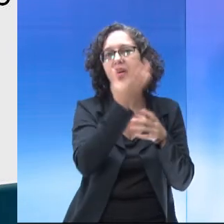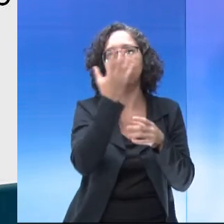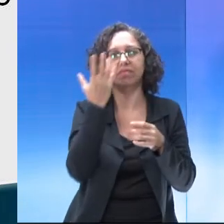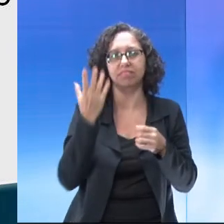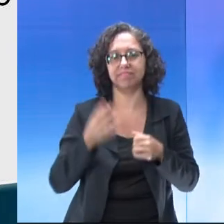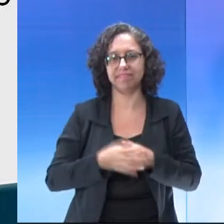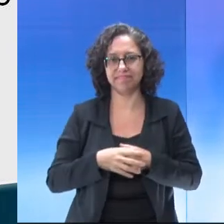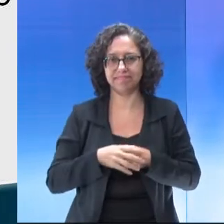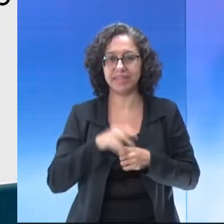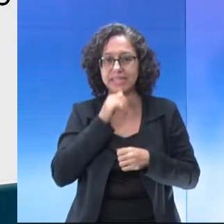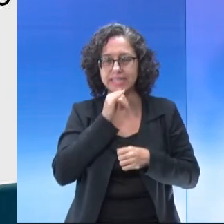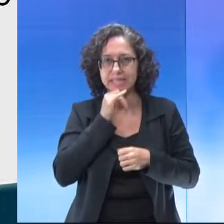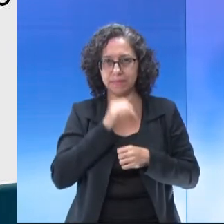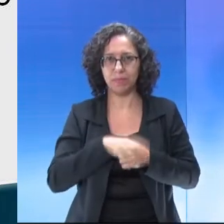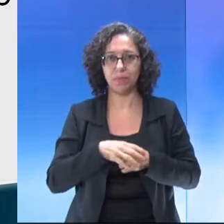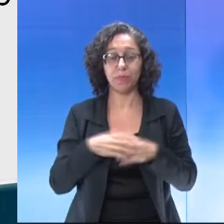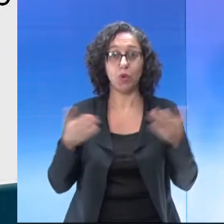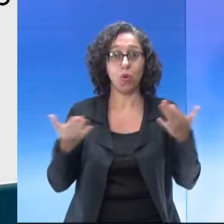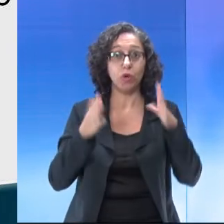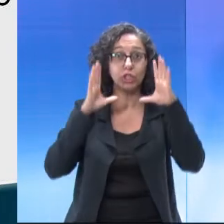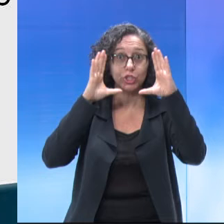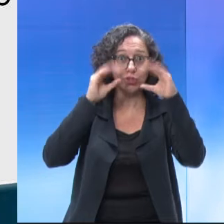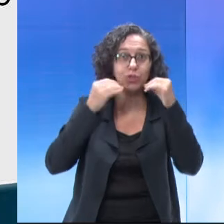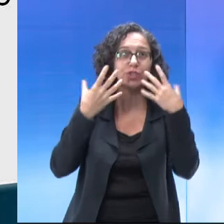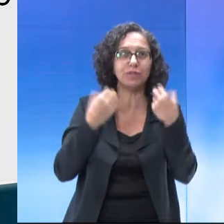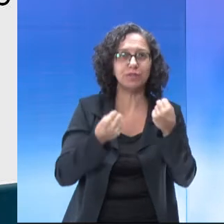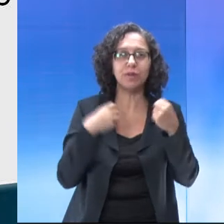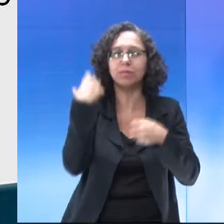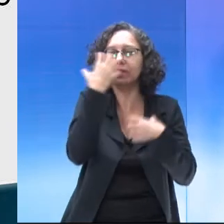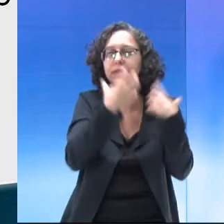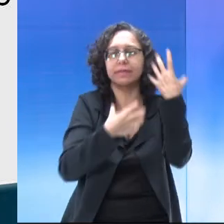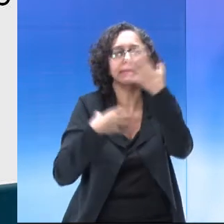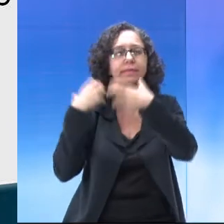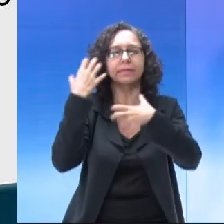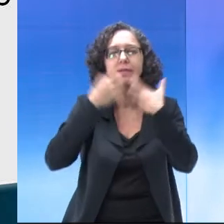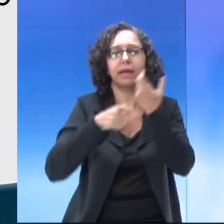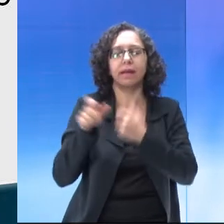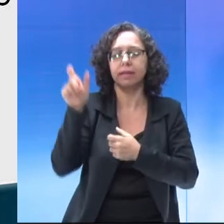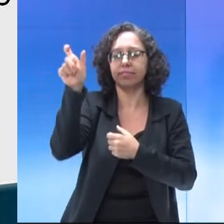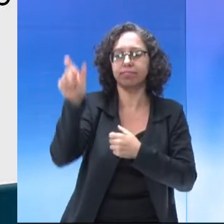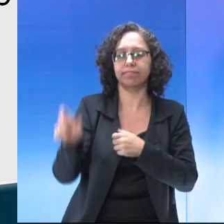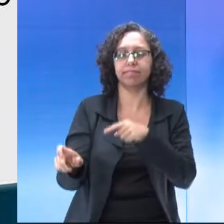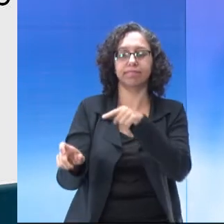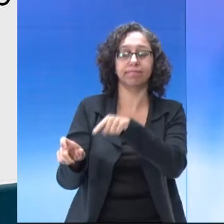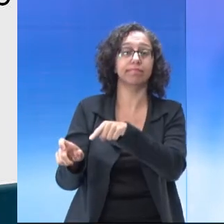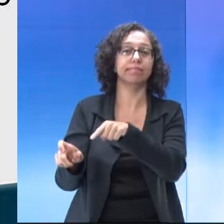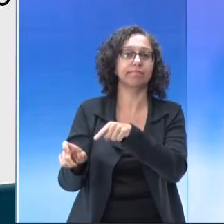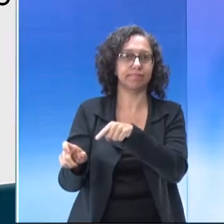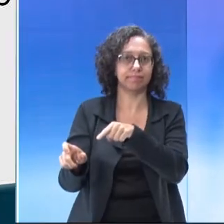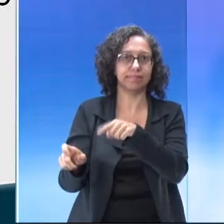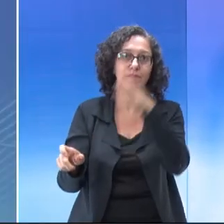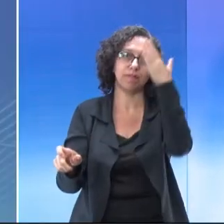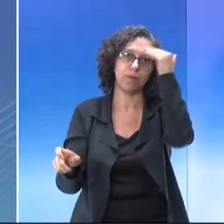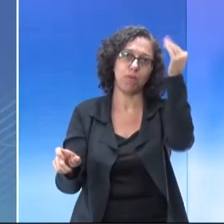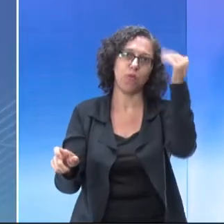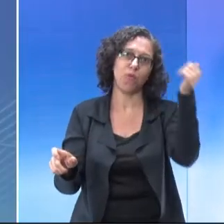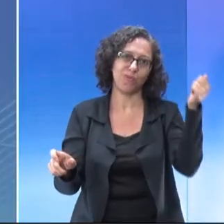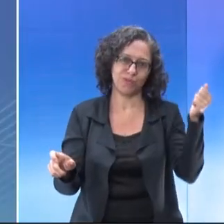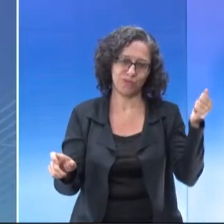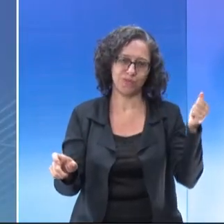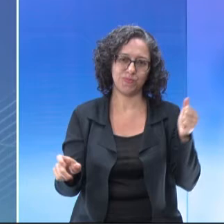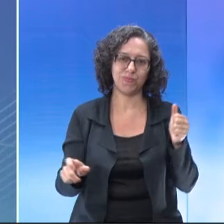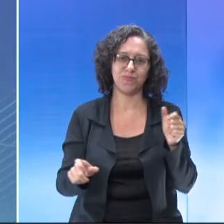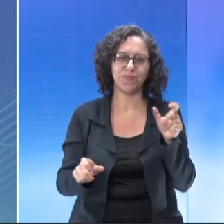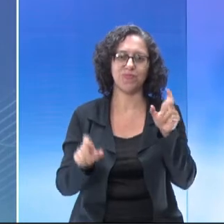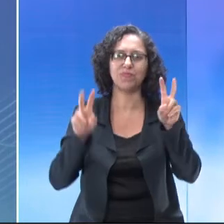só essa frase aí. Essa noite vamos cantanear muito no show de Caetano Veloso.